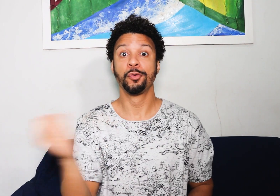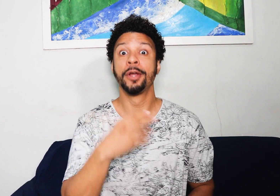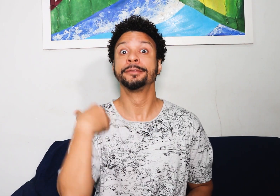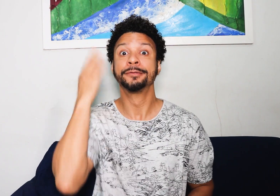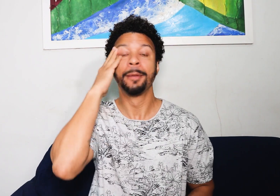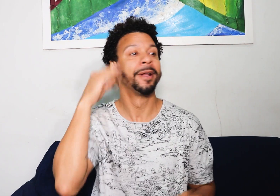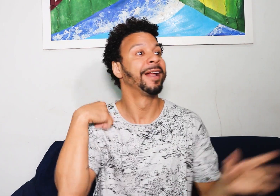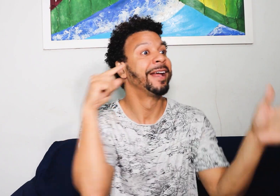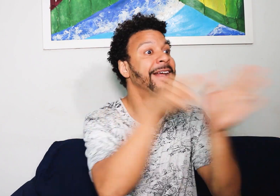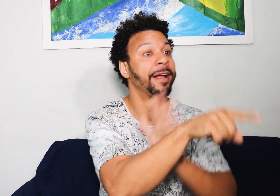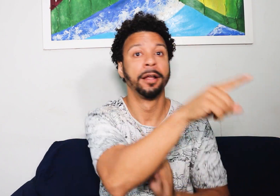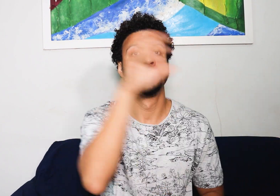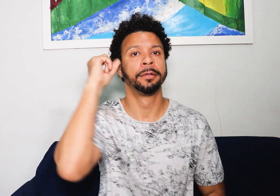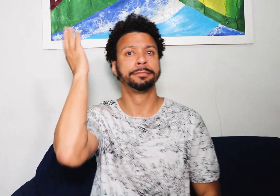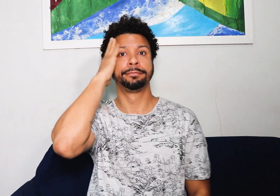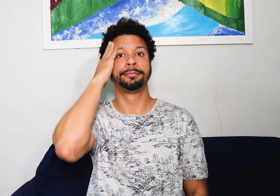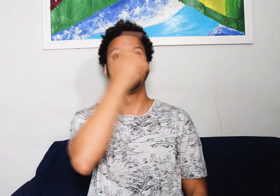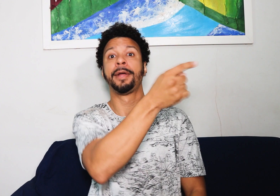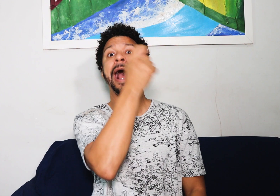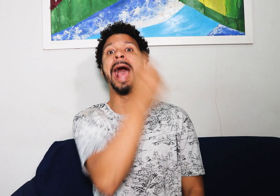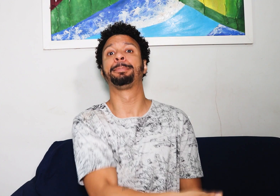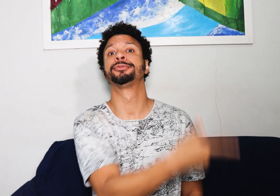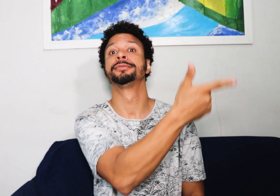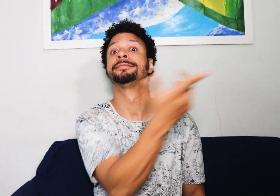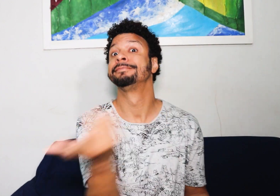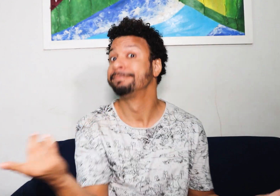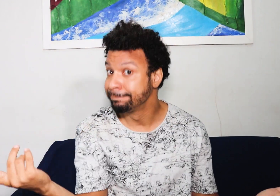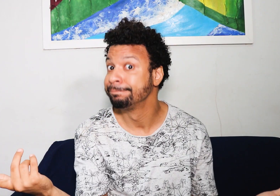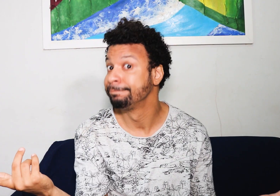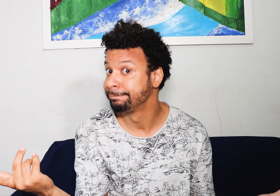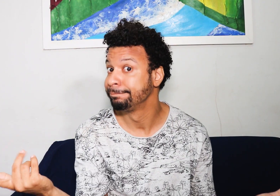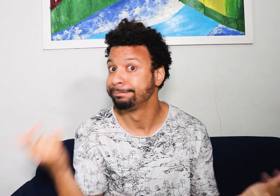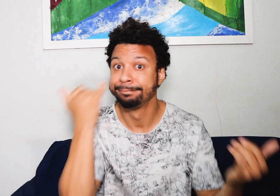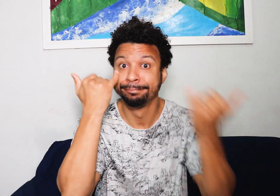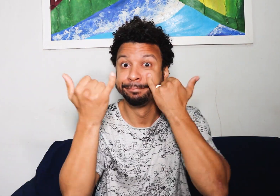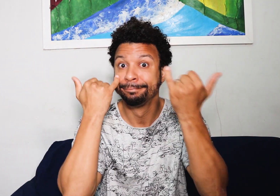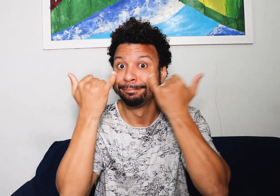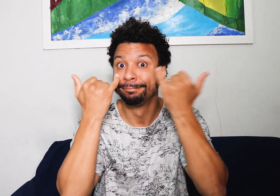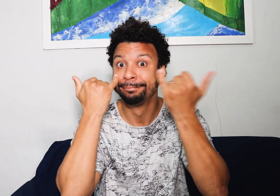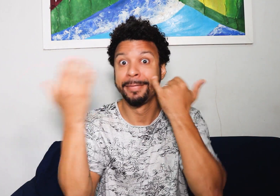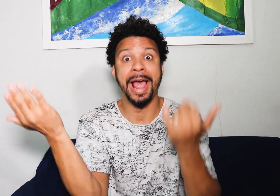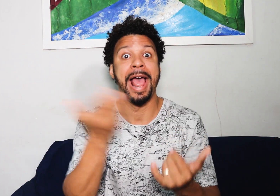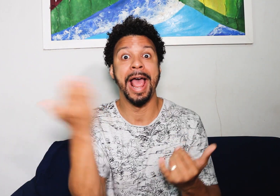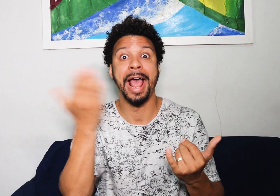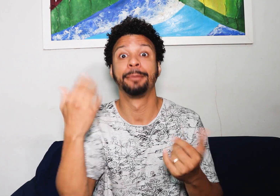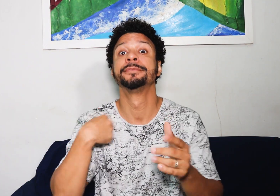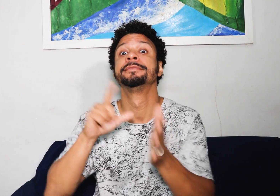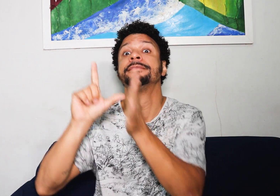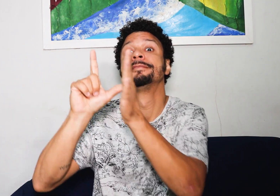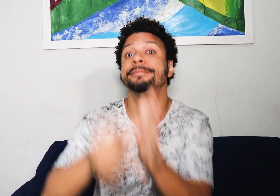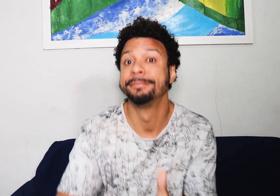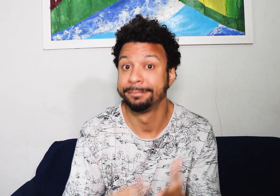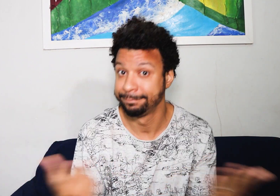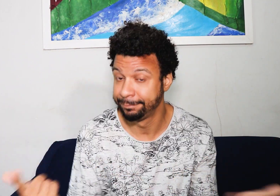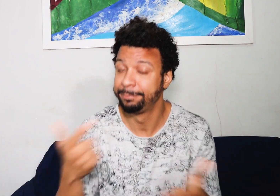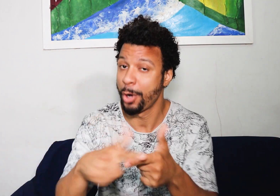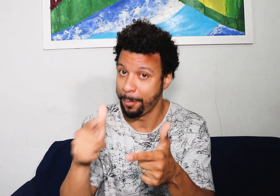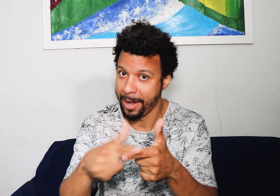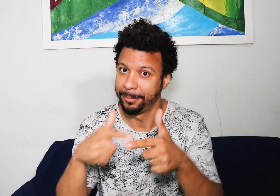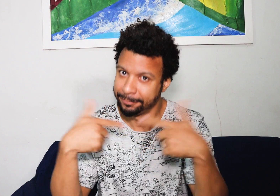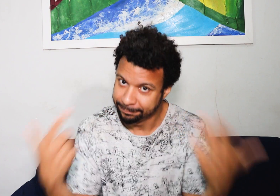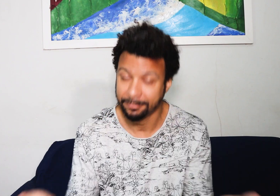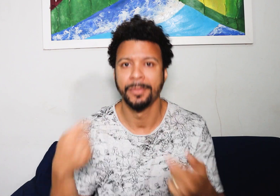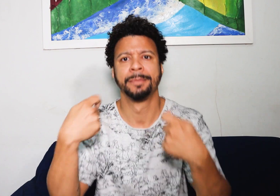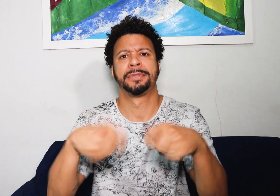Aí eu pergunto a alguém e os colegas ouvintes, ah, eu sei, eu vi isso no jornal. Poxa,